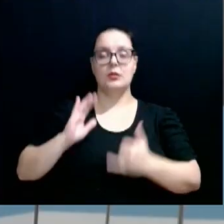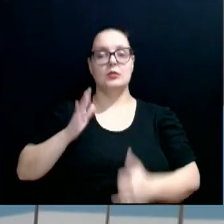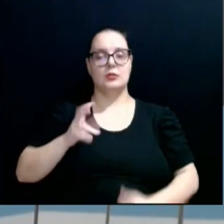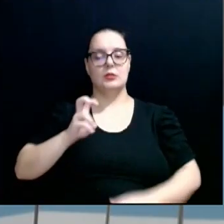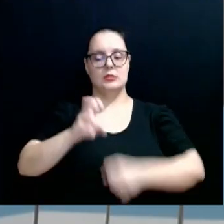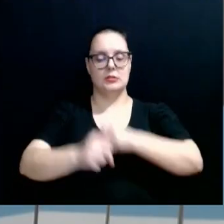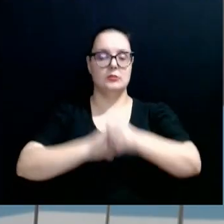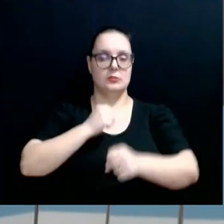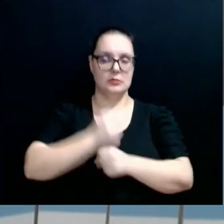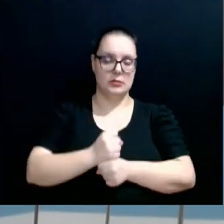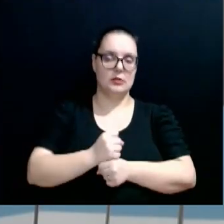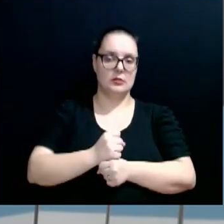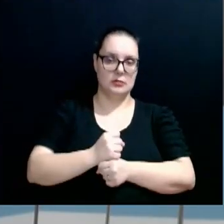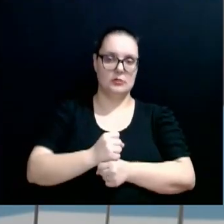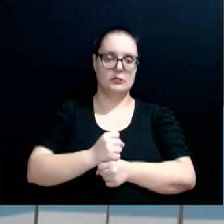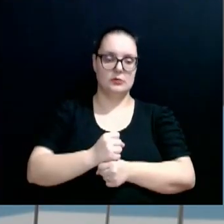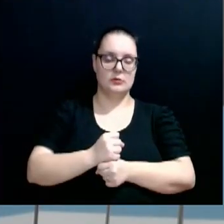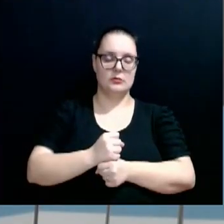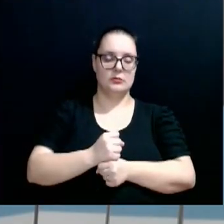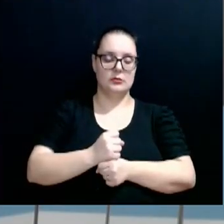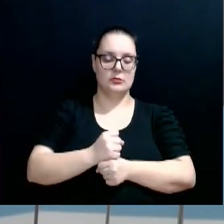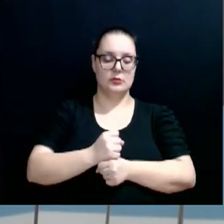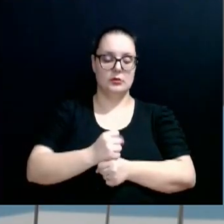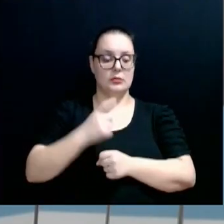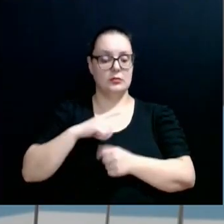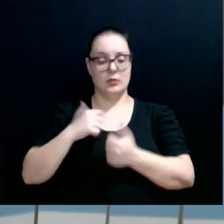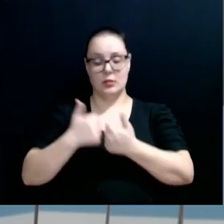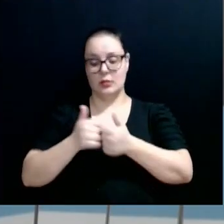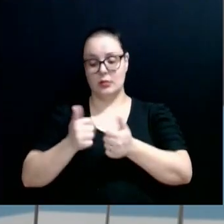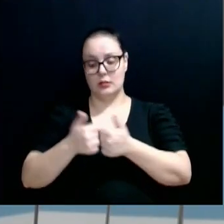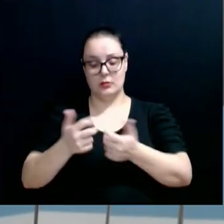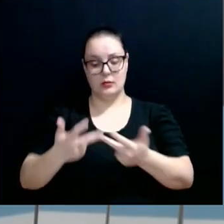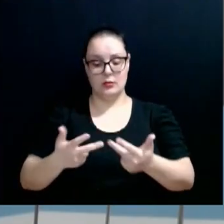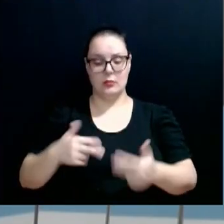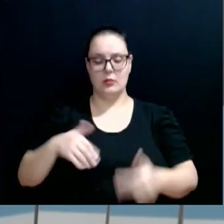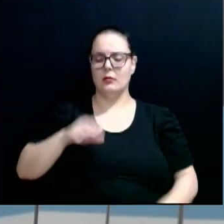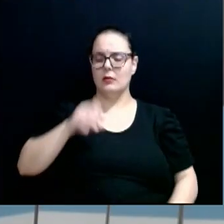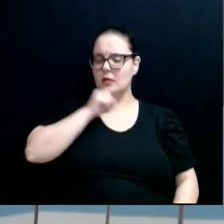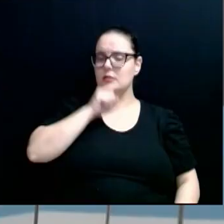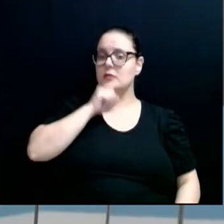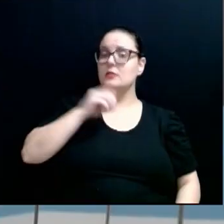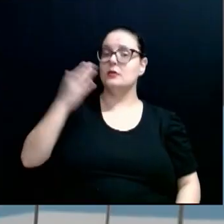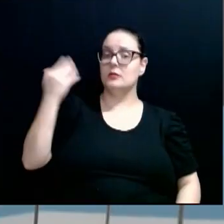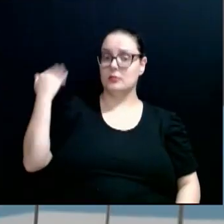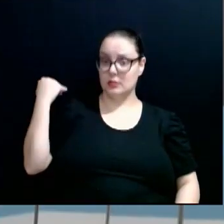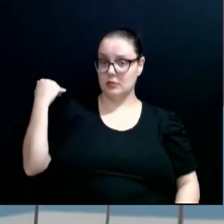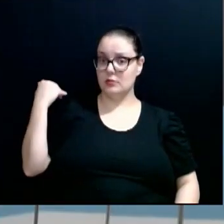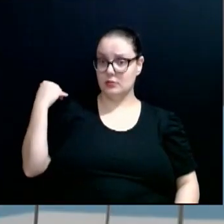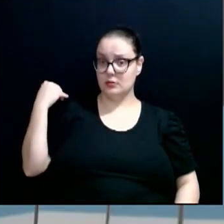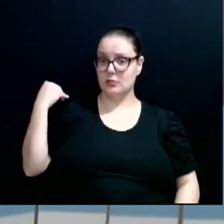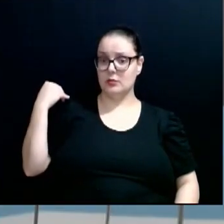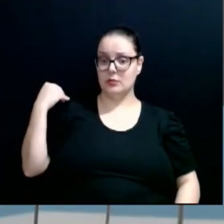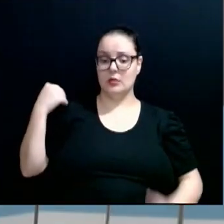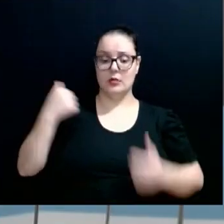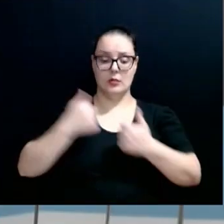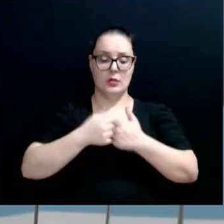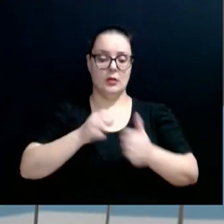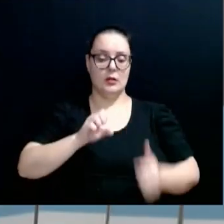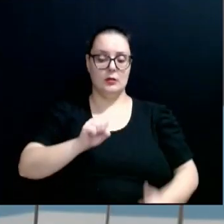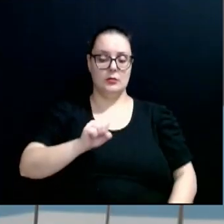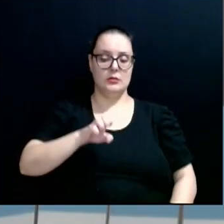né? Então vão ter ônibus mais antigos, ônibus seminovos e